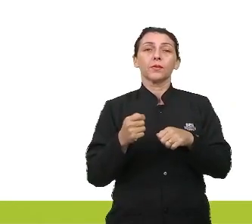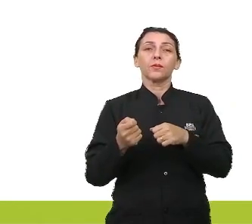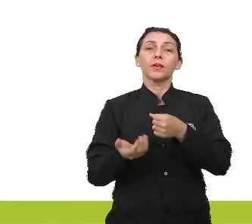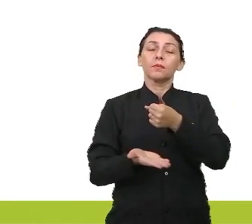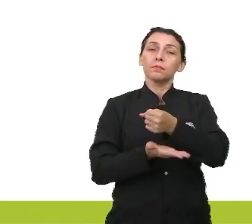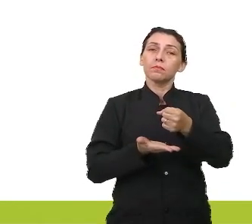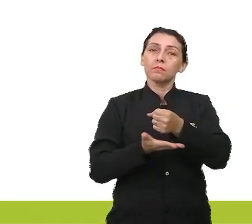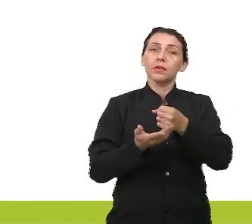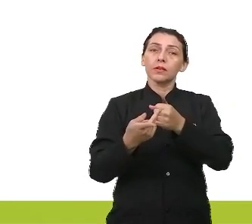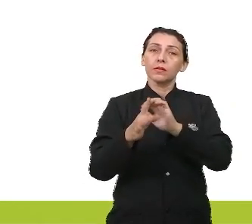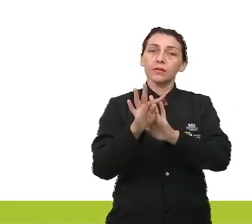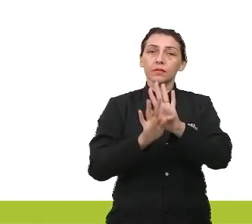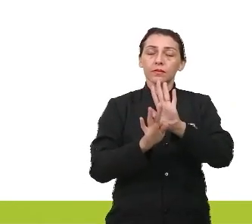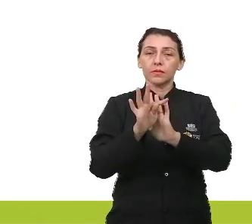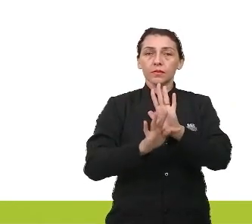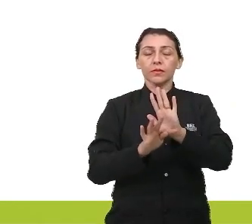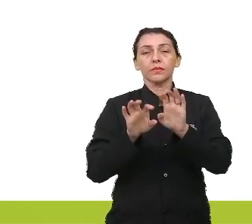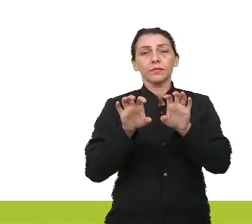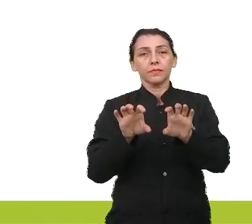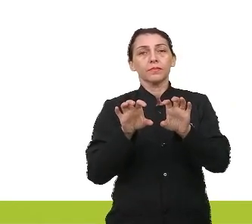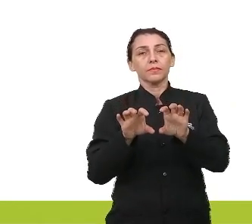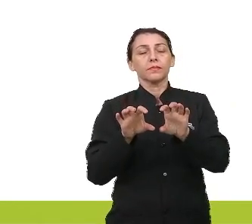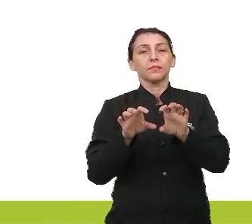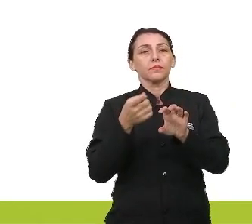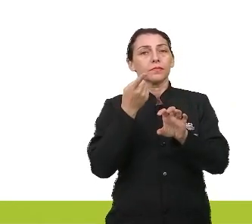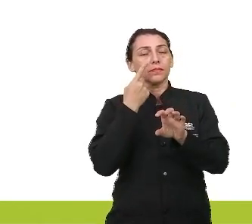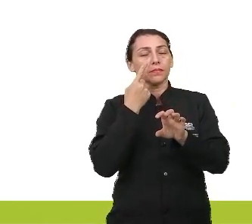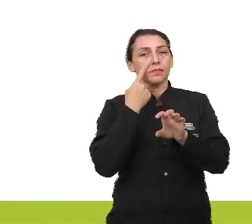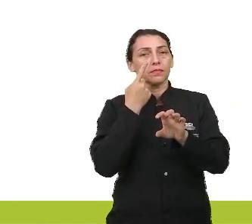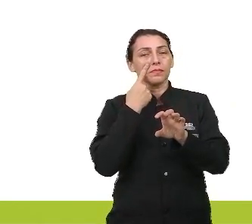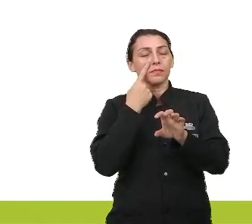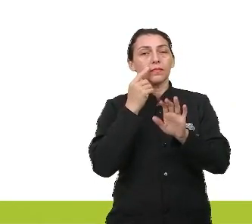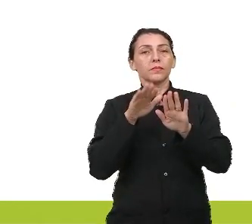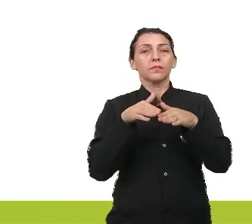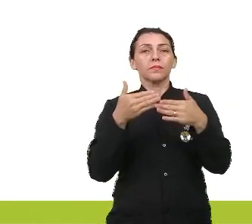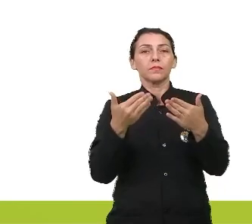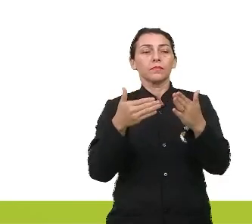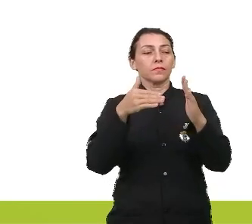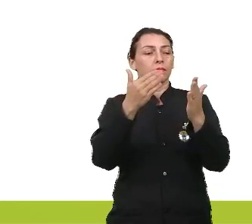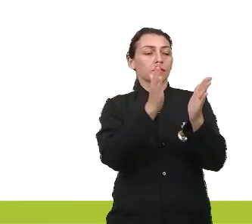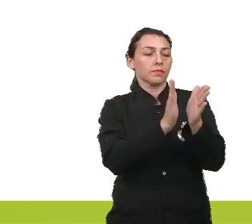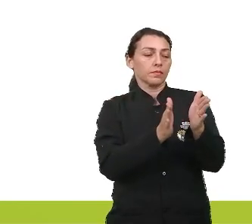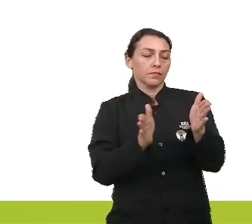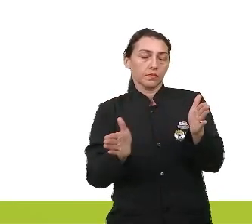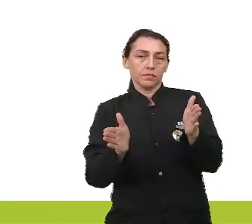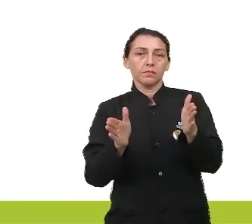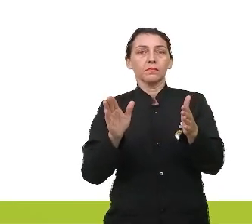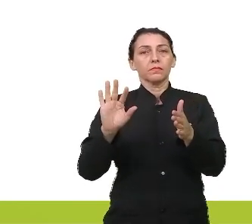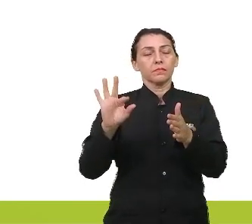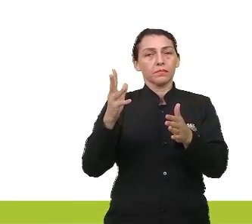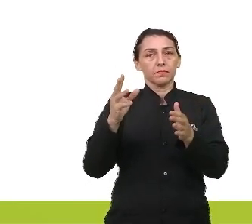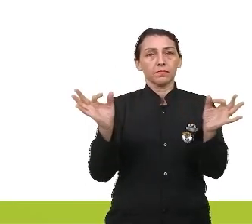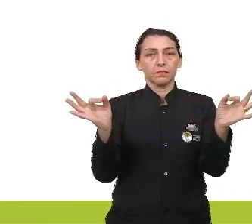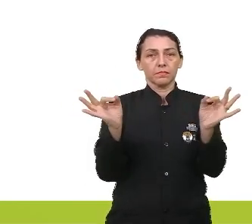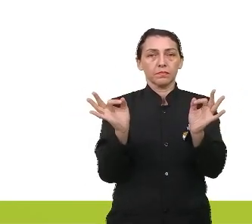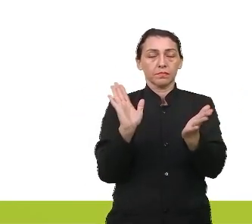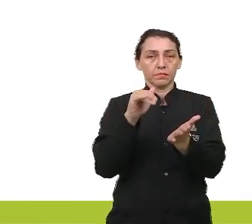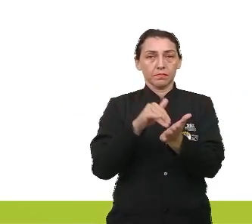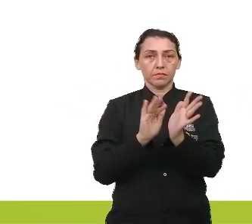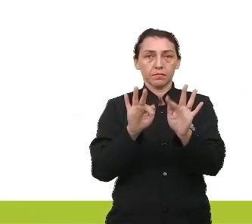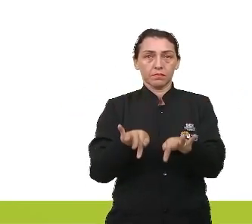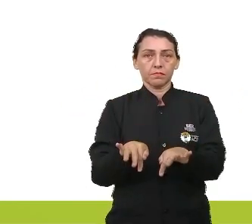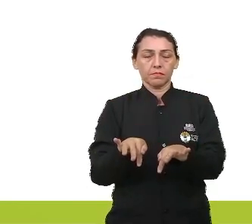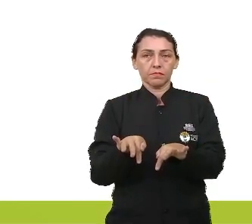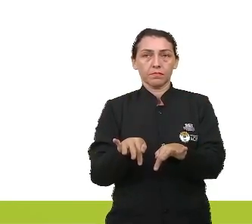sustentação ao seu texto. Dessa forma, vamos verificar quais as etapas a serem cumpridas para a conclusão da